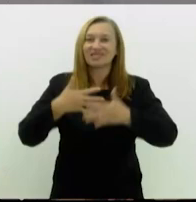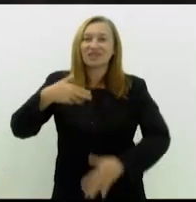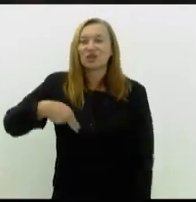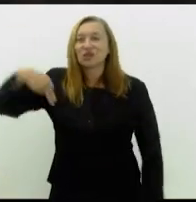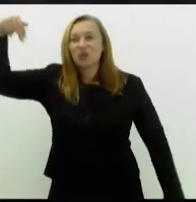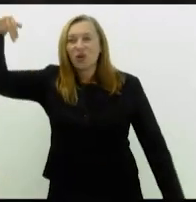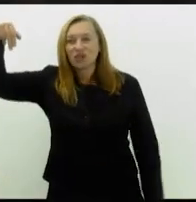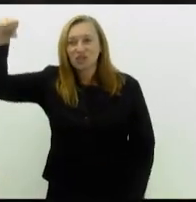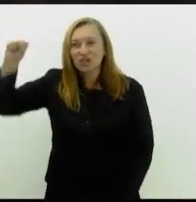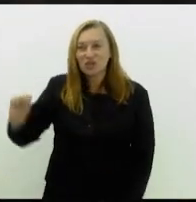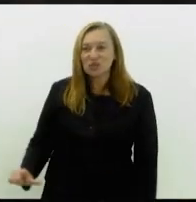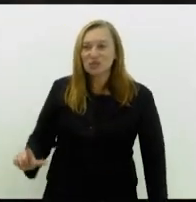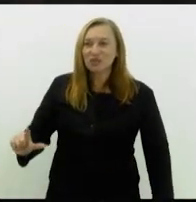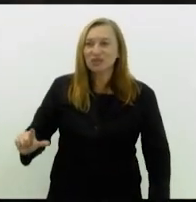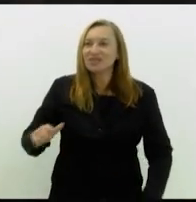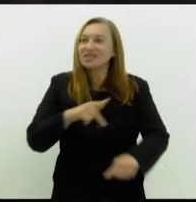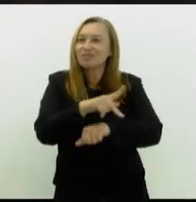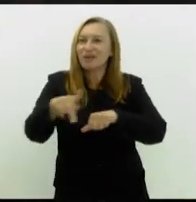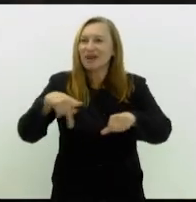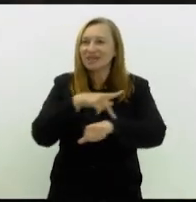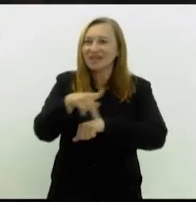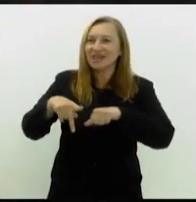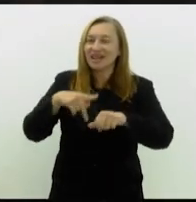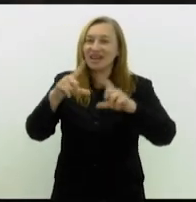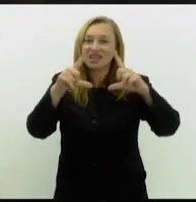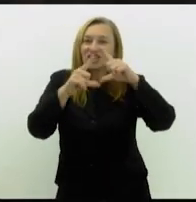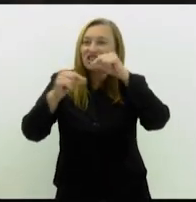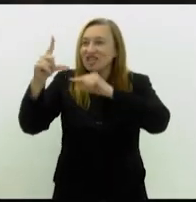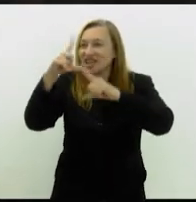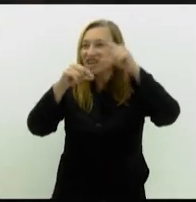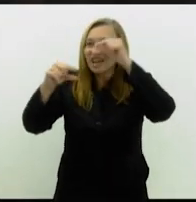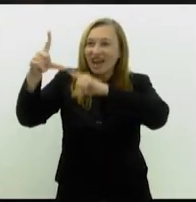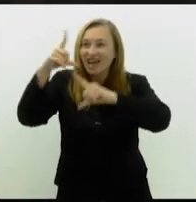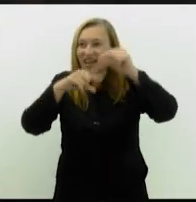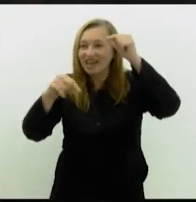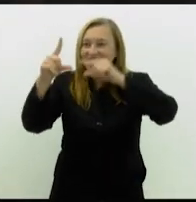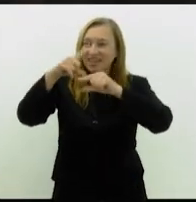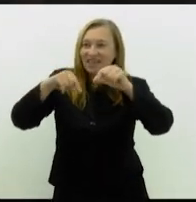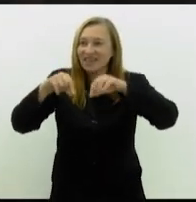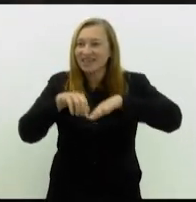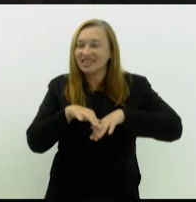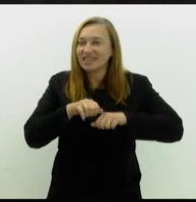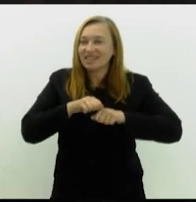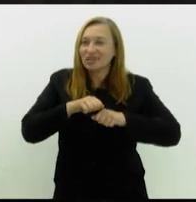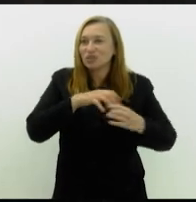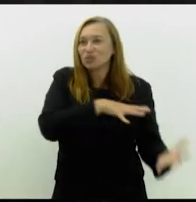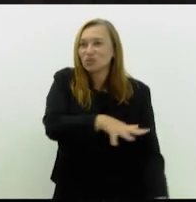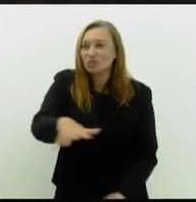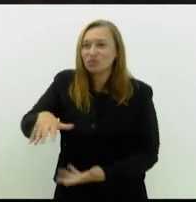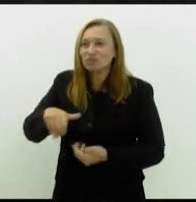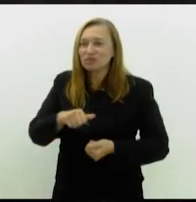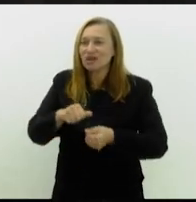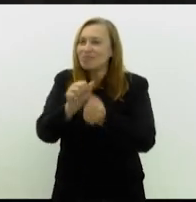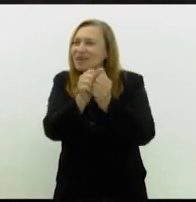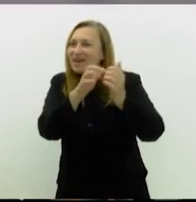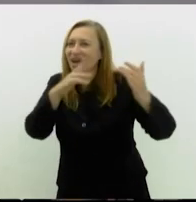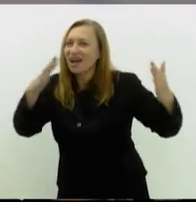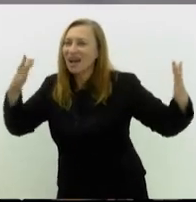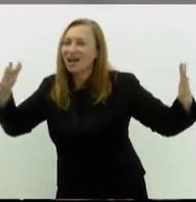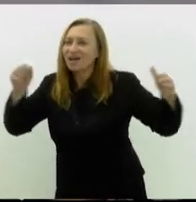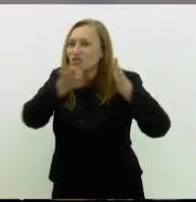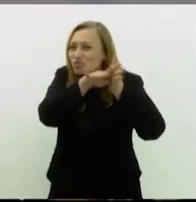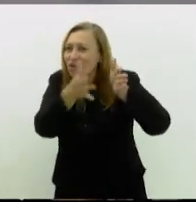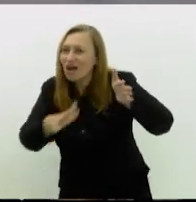norte sul nesse país sua estrela na Terra brila ilumina no